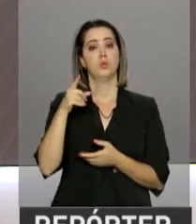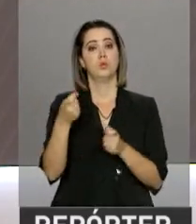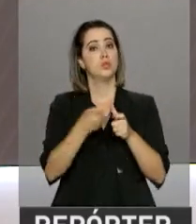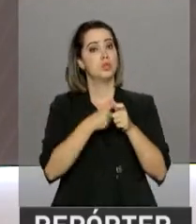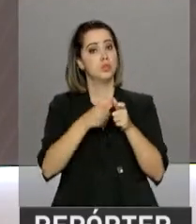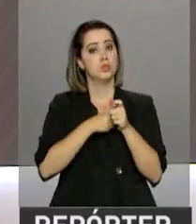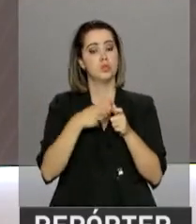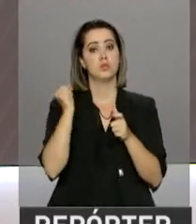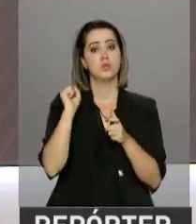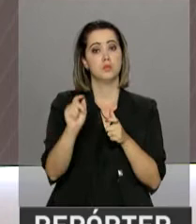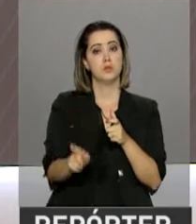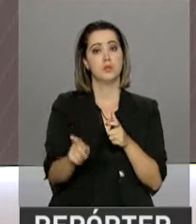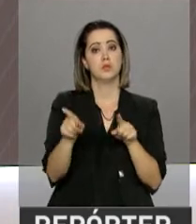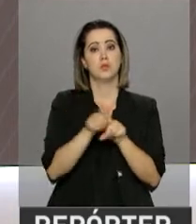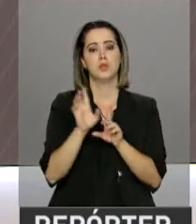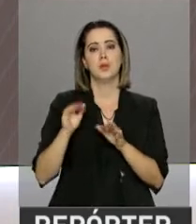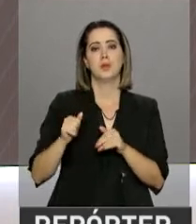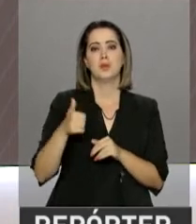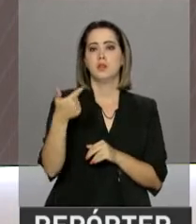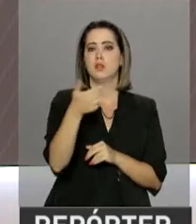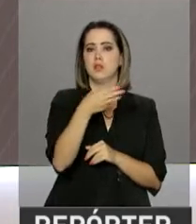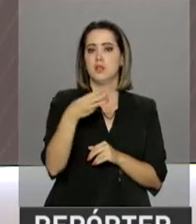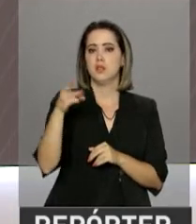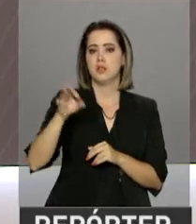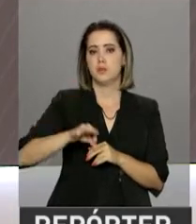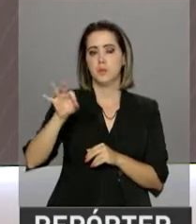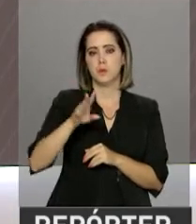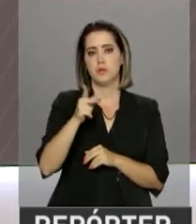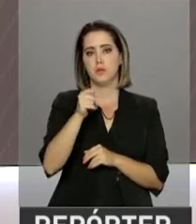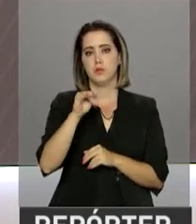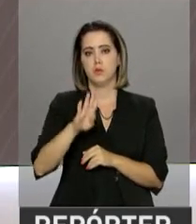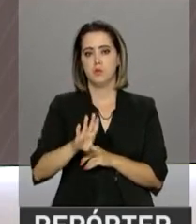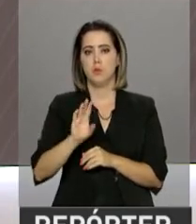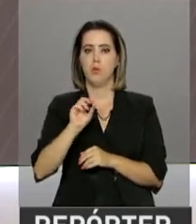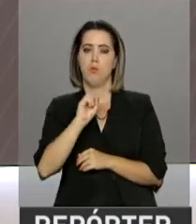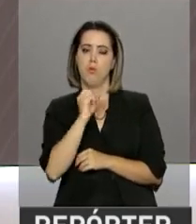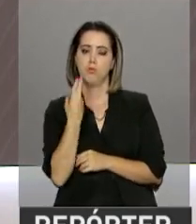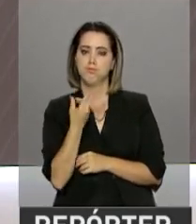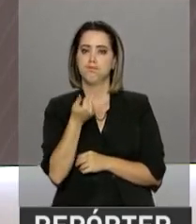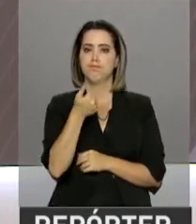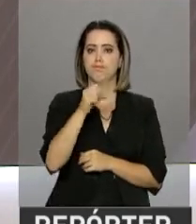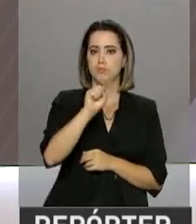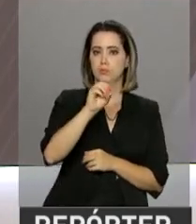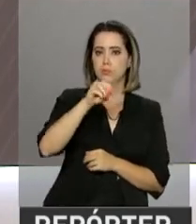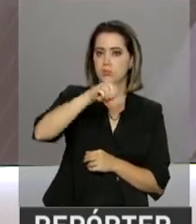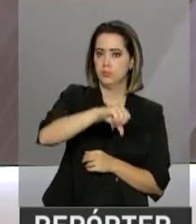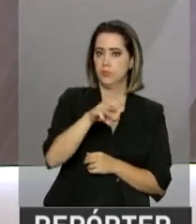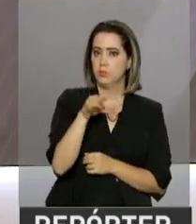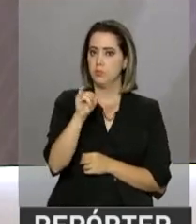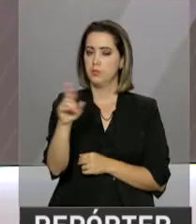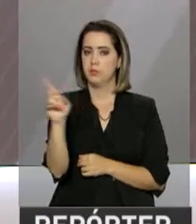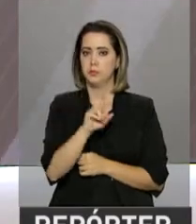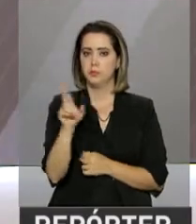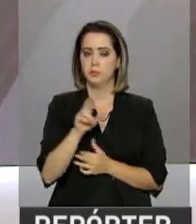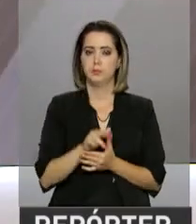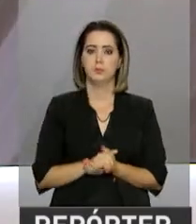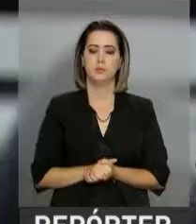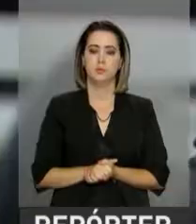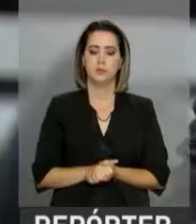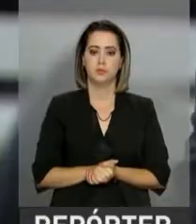da Previdência equivale a 13% do PIB, ou 189 bilhões de reais.